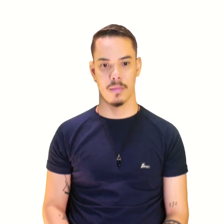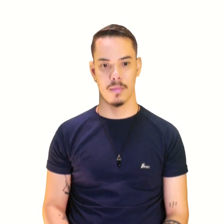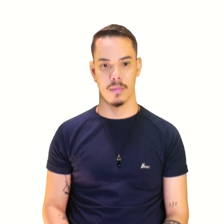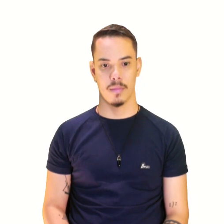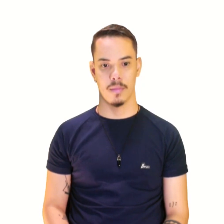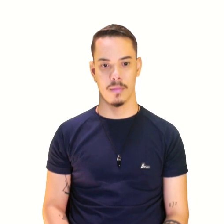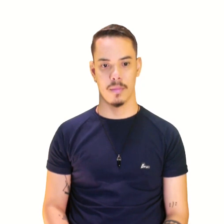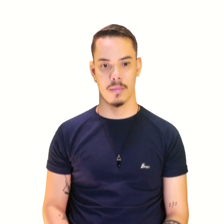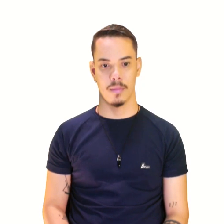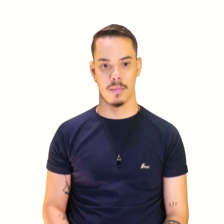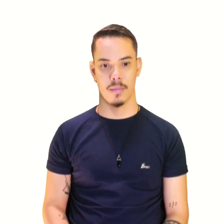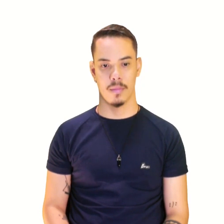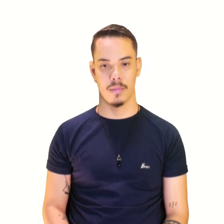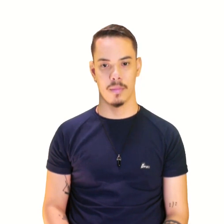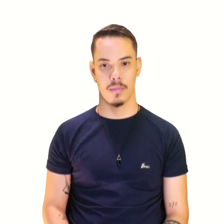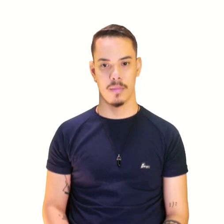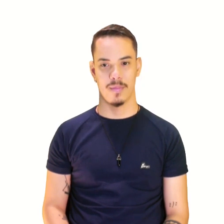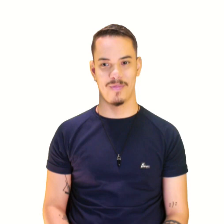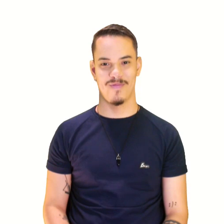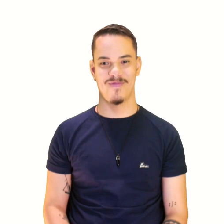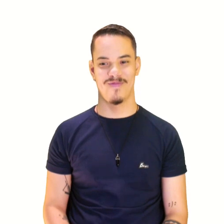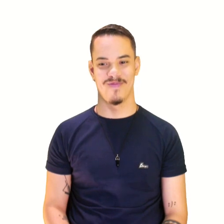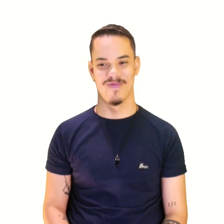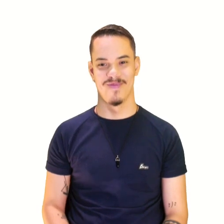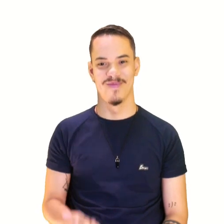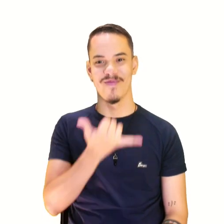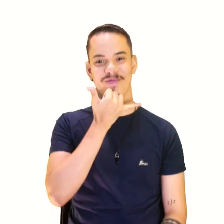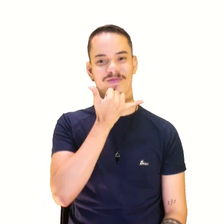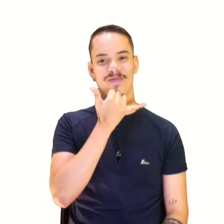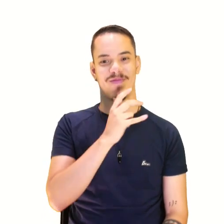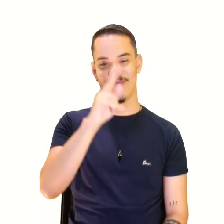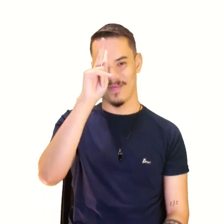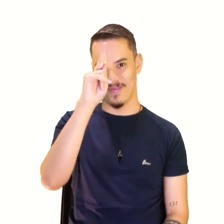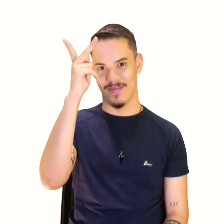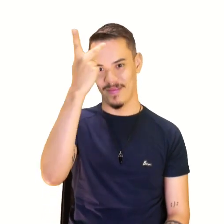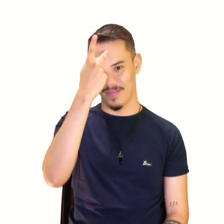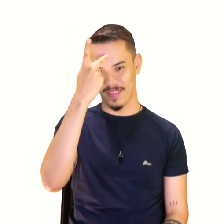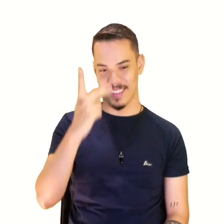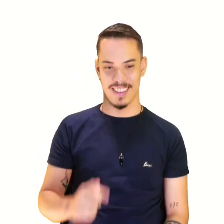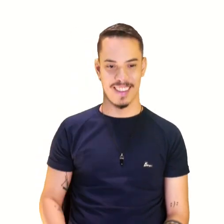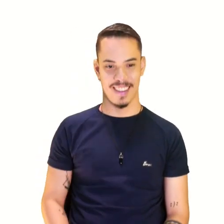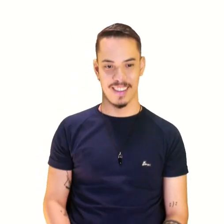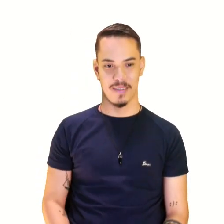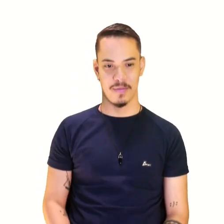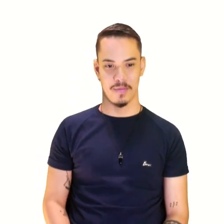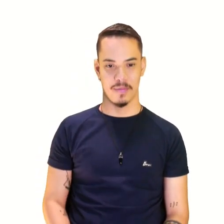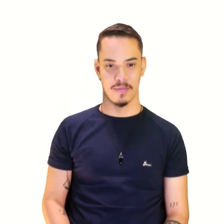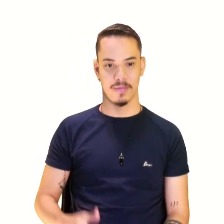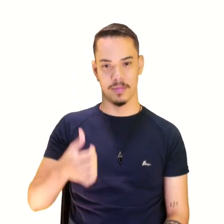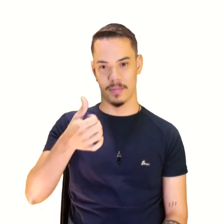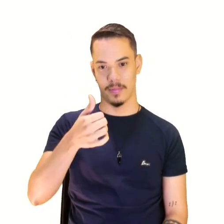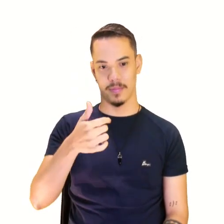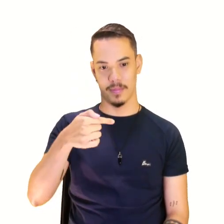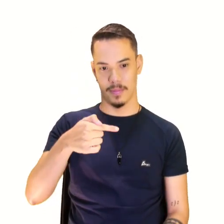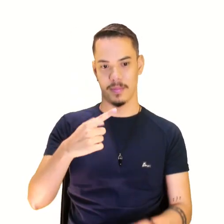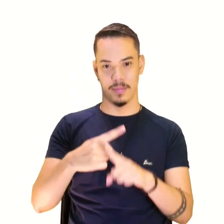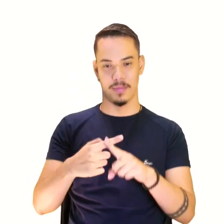12. Não, é 6 vezes 7. Ah, é na linha, desculpa. A professora Luiz está boiando. 7 vezes 12?